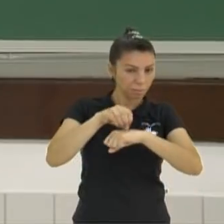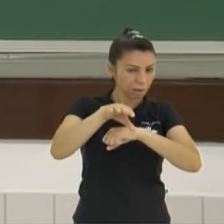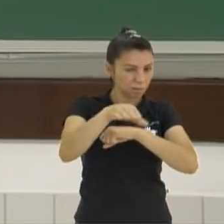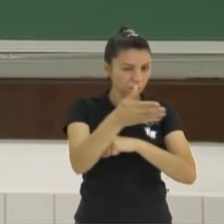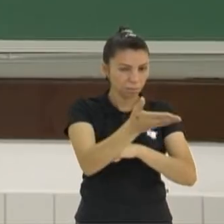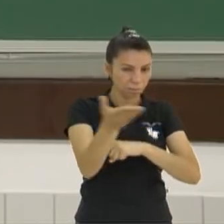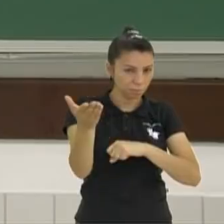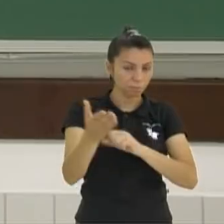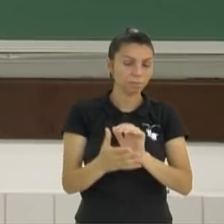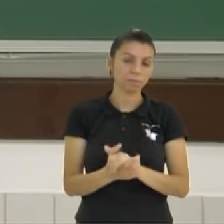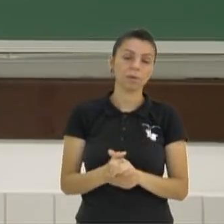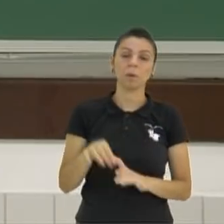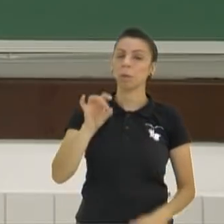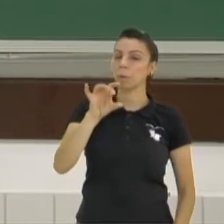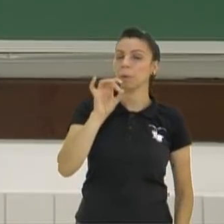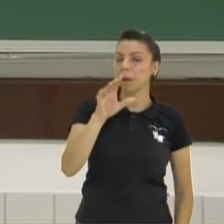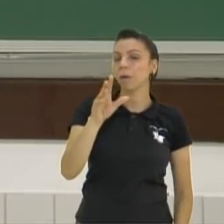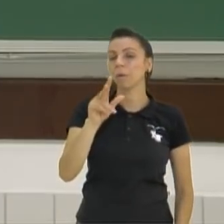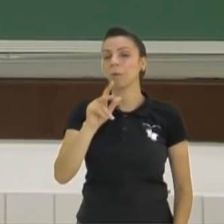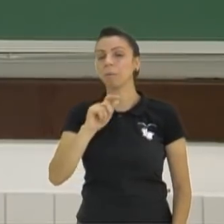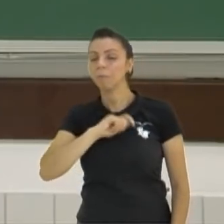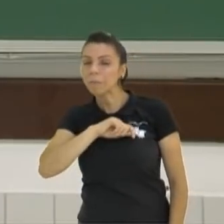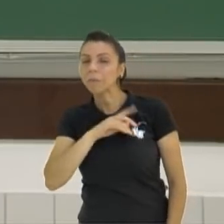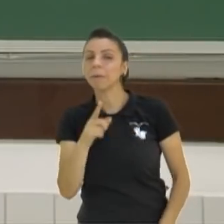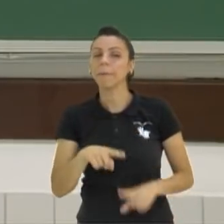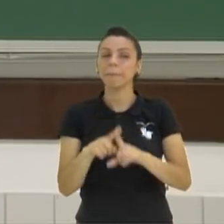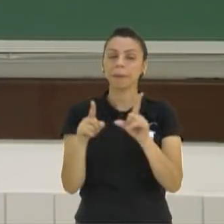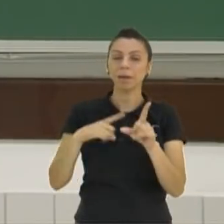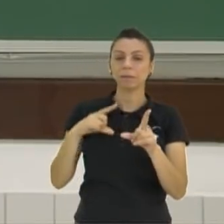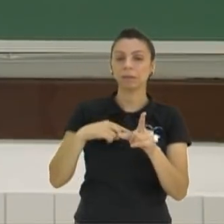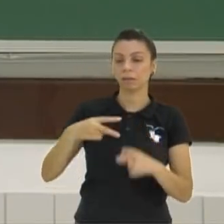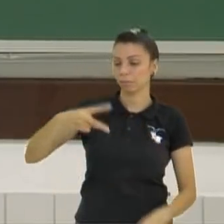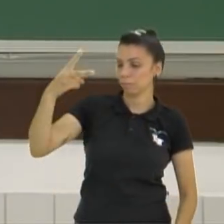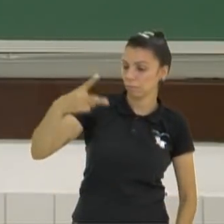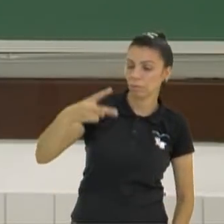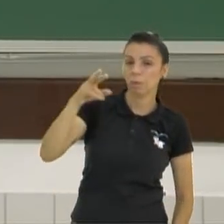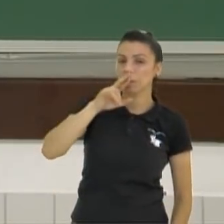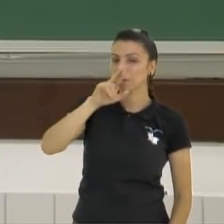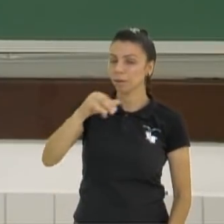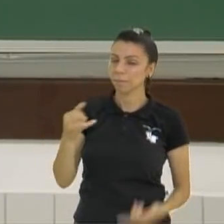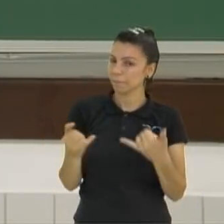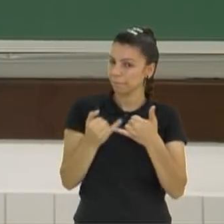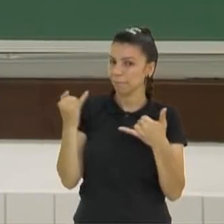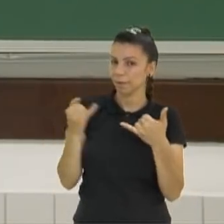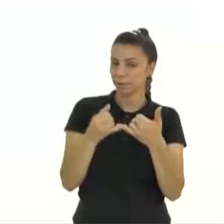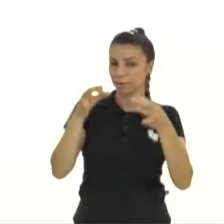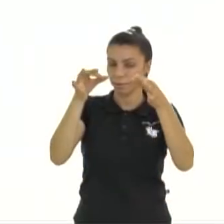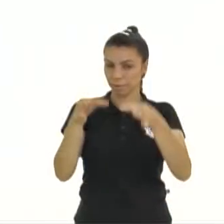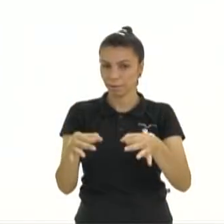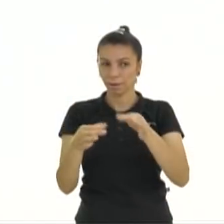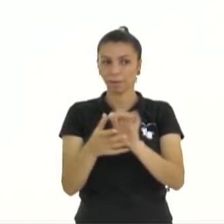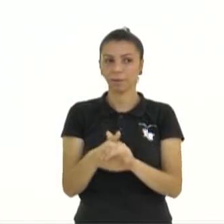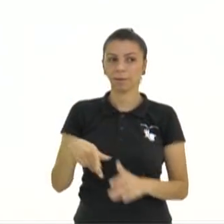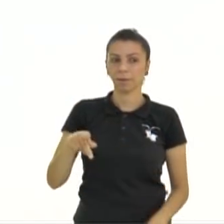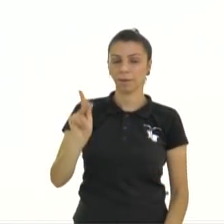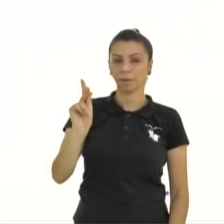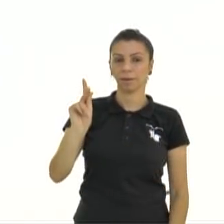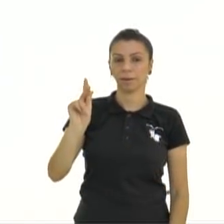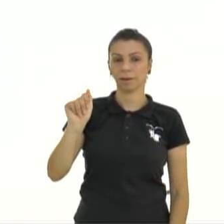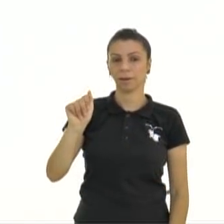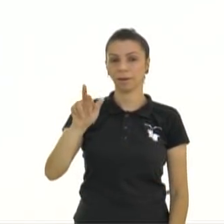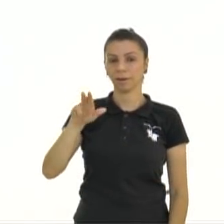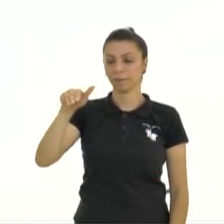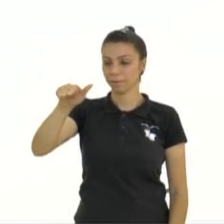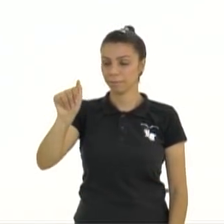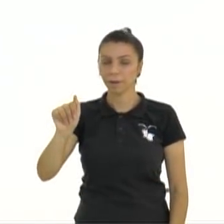vocês. Não é bem uma pegadinha, mas aqui nós temos duas respostas que podem parecer a correta. Karma e Dharma, que estão dentro